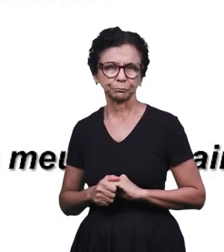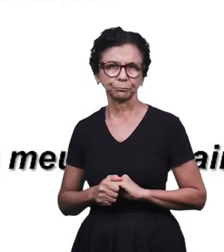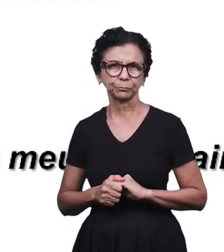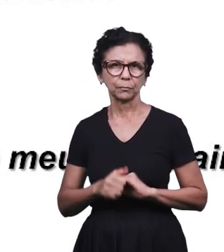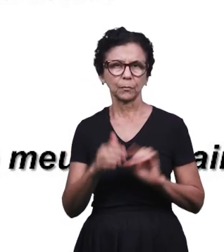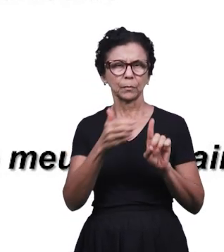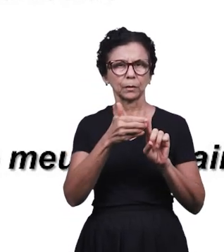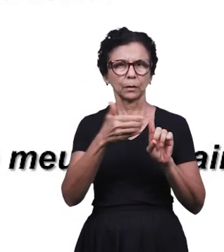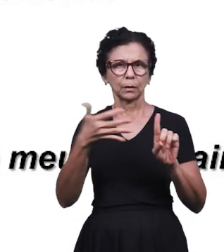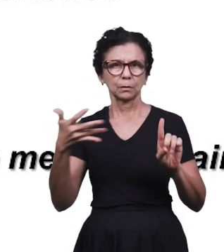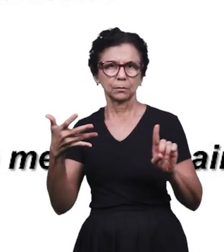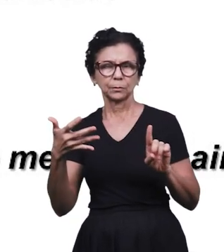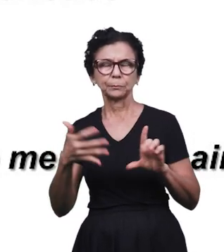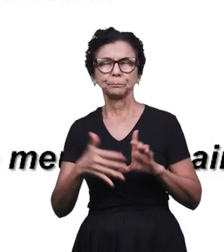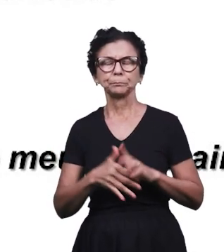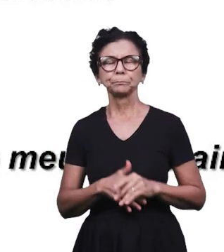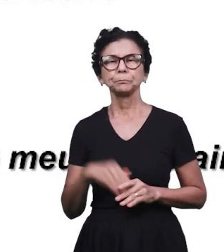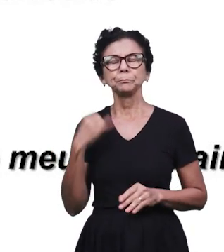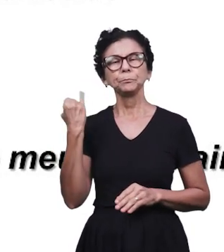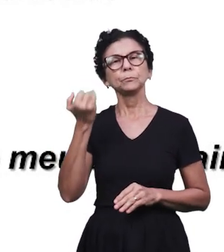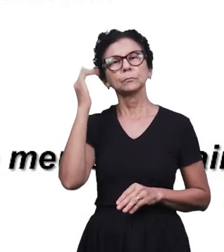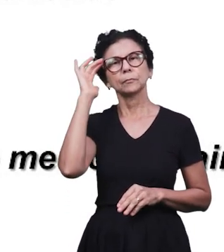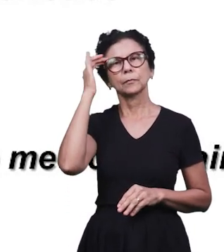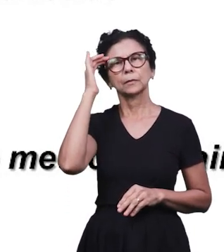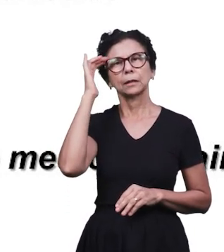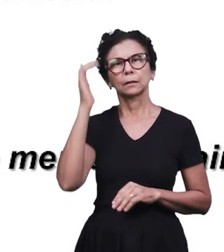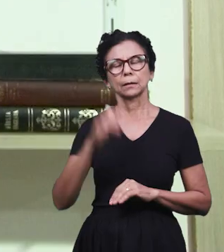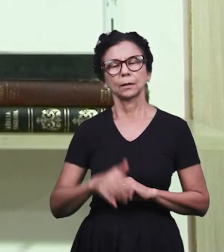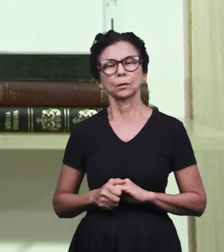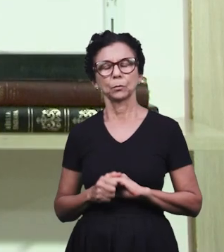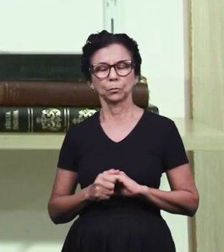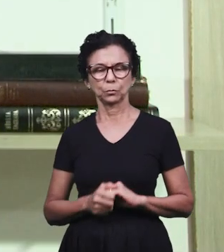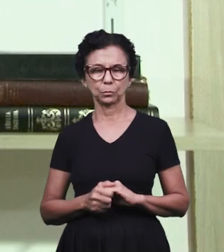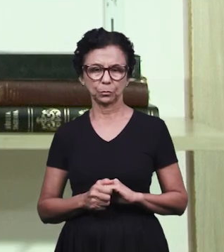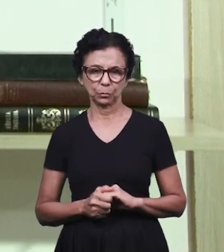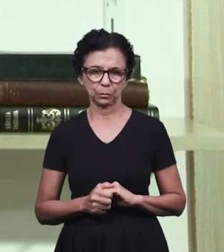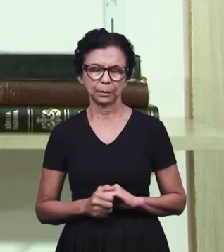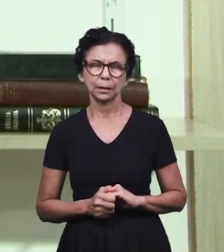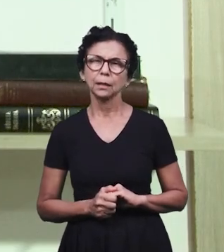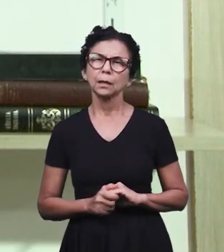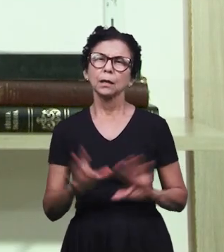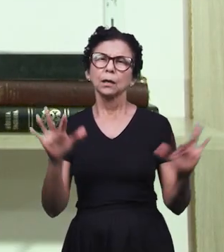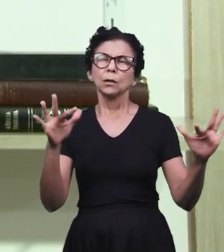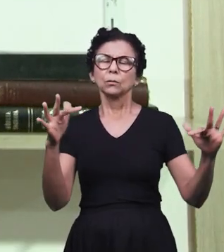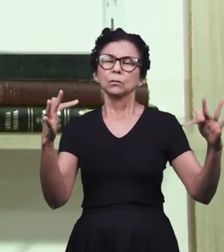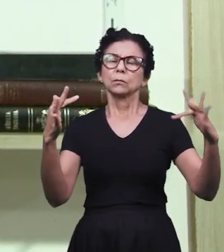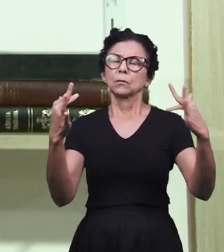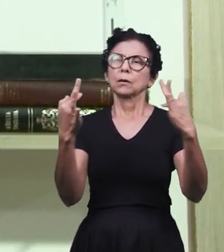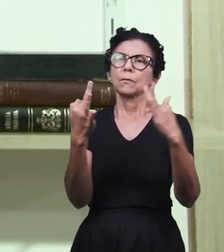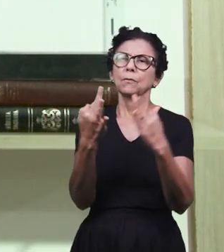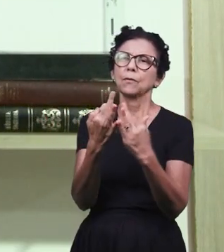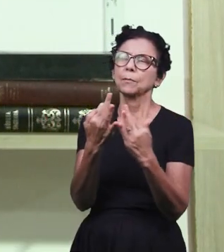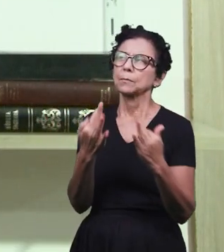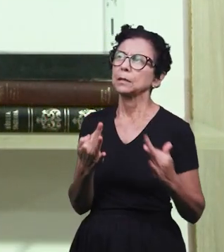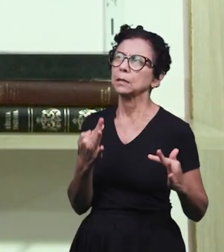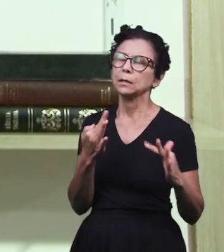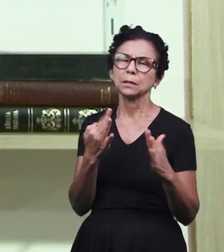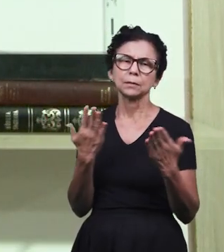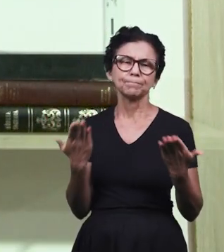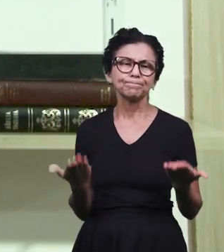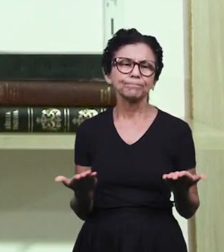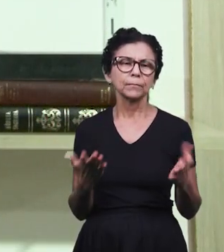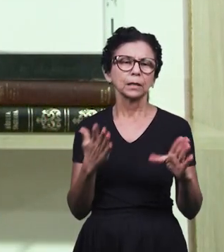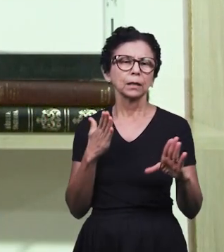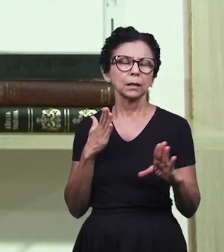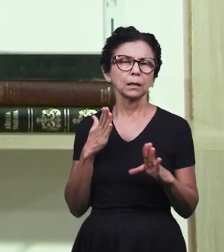é que numa fase diagnóstica, essa família precisa sim ser direcionada para o aconselhamento genético